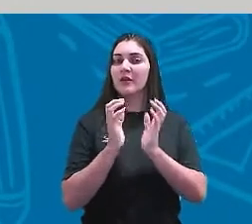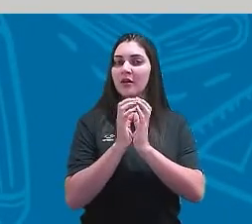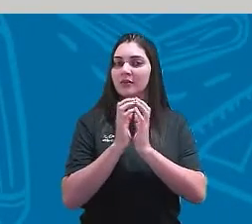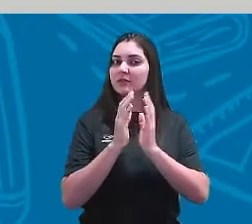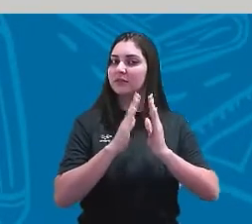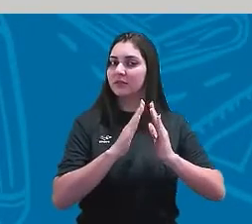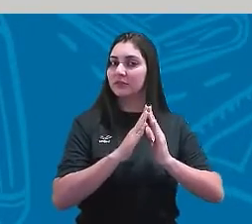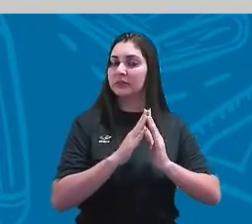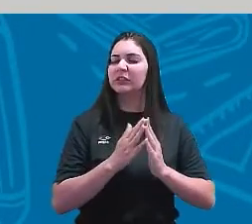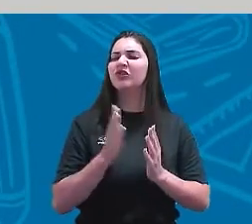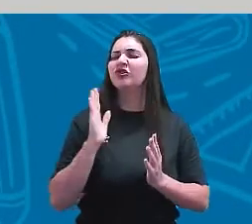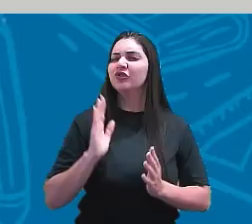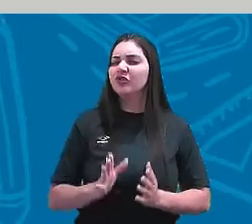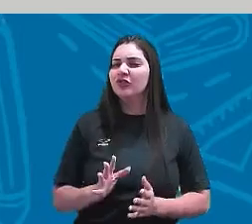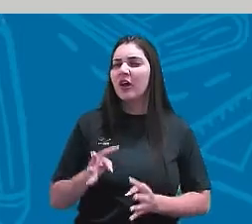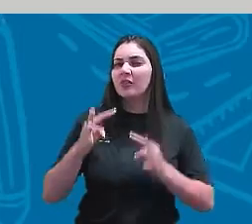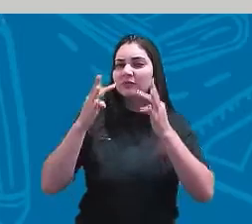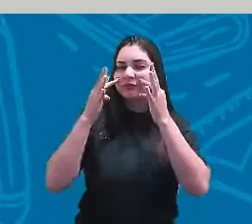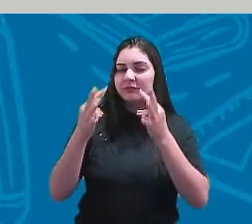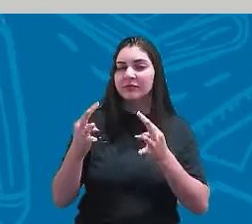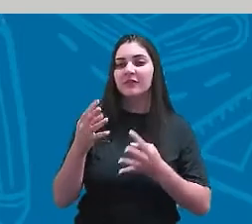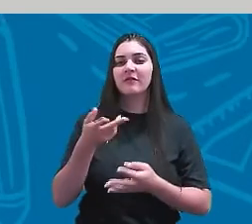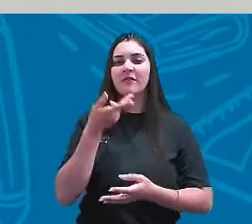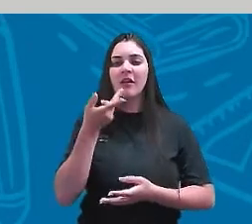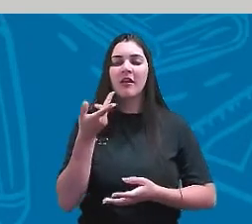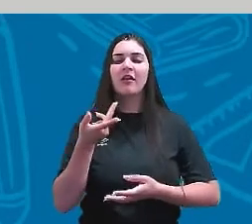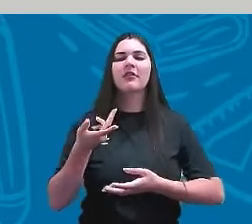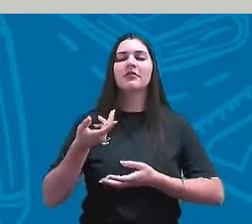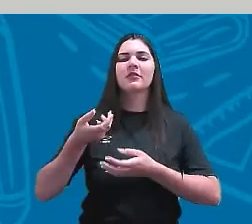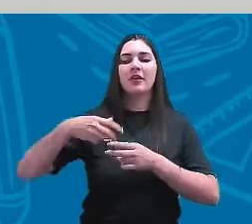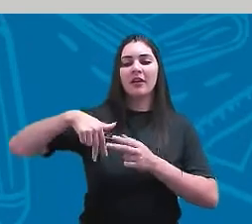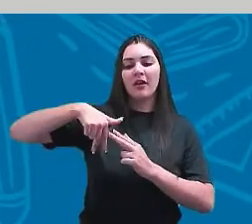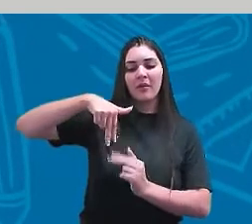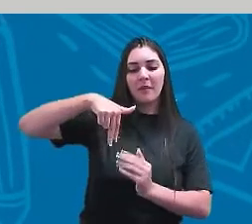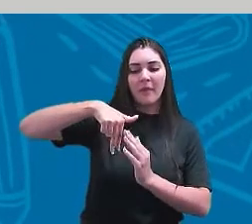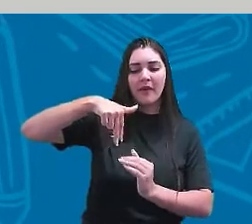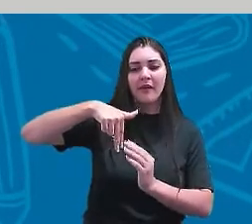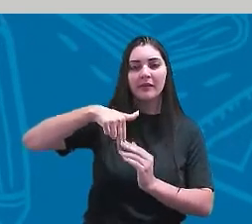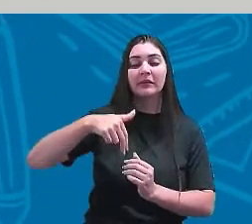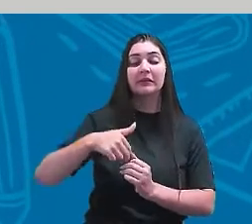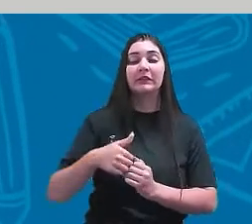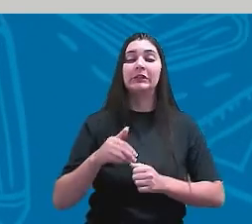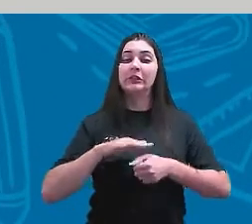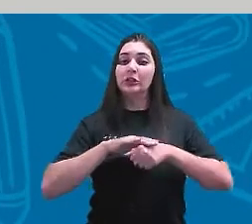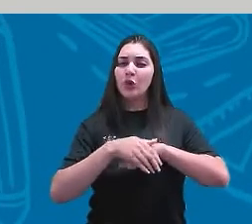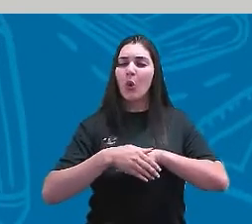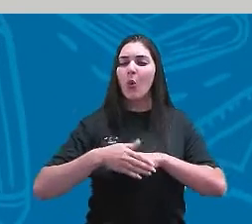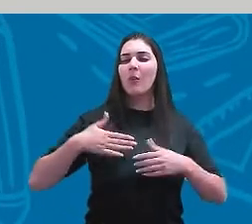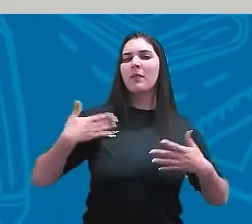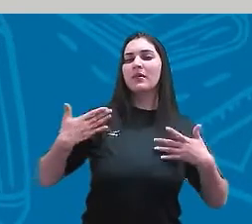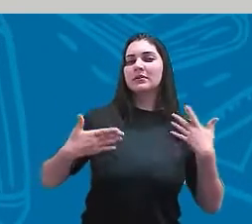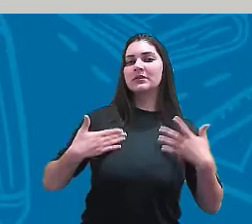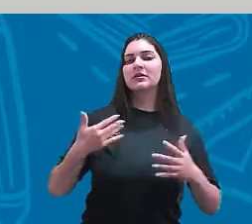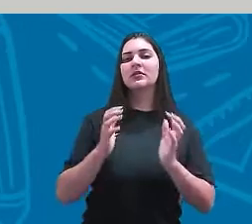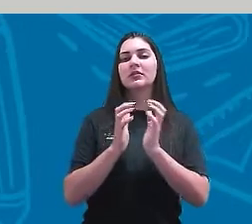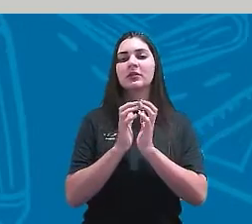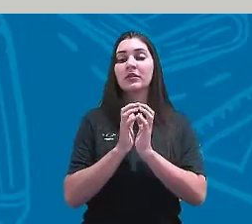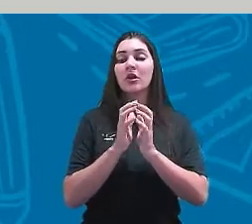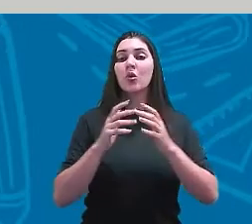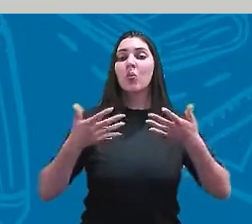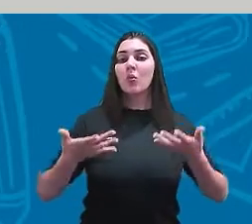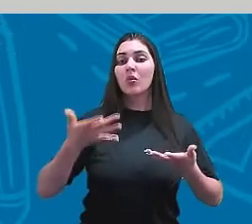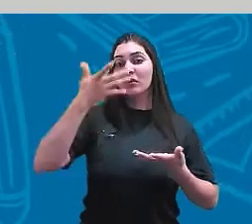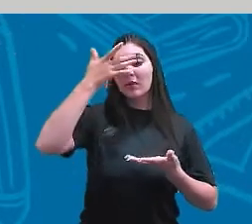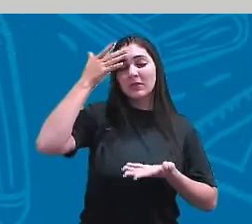falar sobre a perna cabeluda. Quando era criança, a gente estava de noite pelo Recife, tudinho, passeando, fazendo alguma coisa. Quando alguém escorregava e